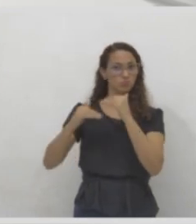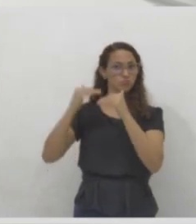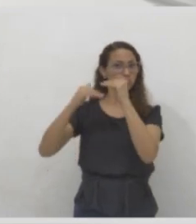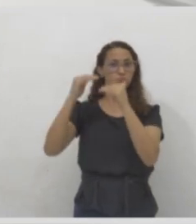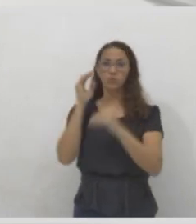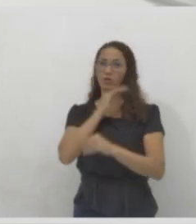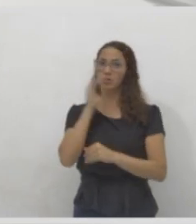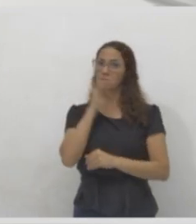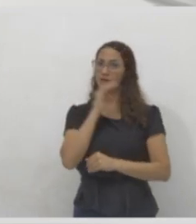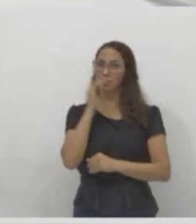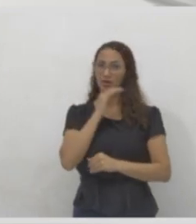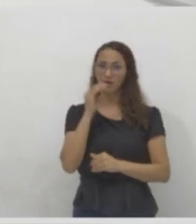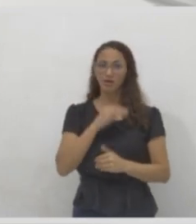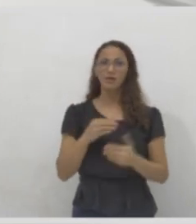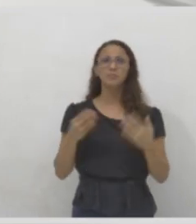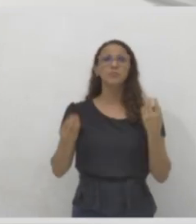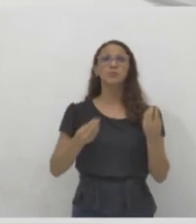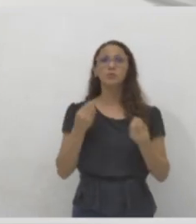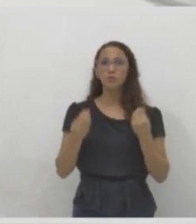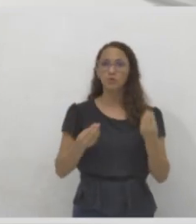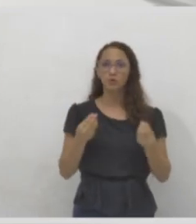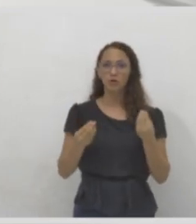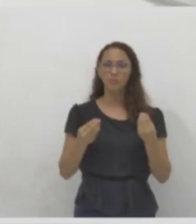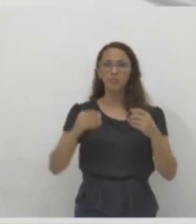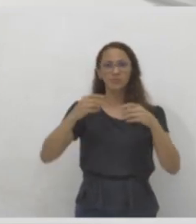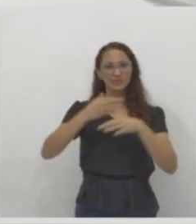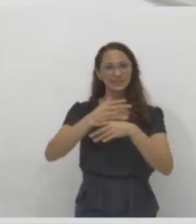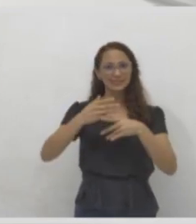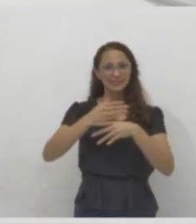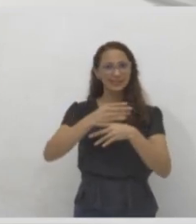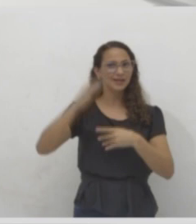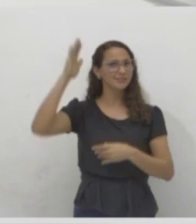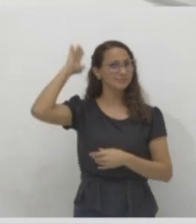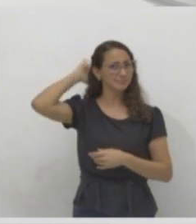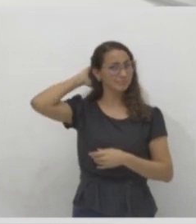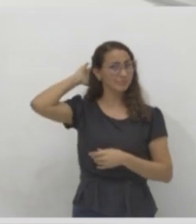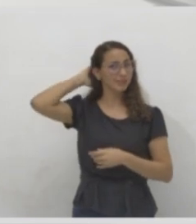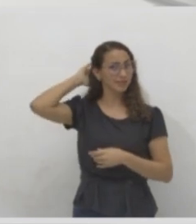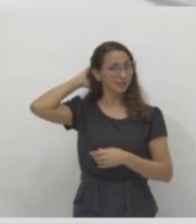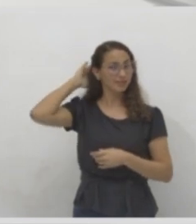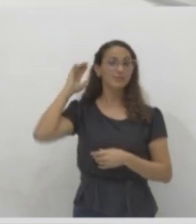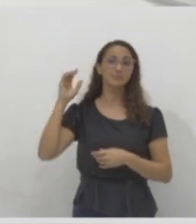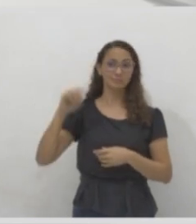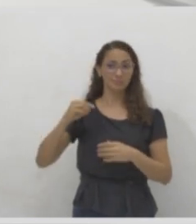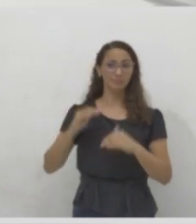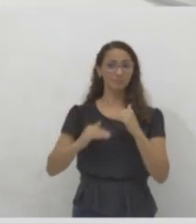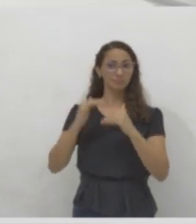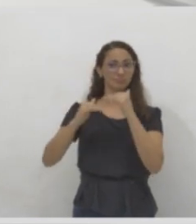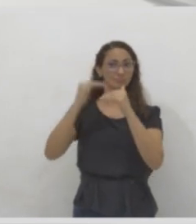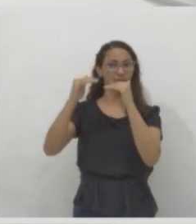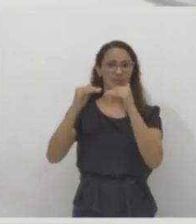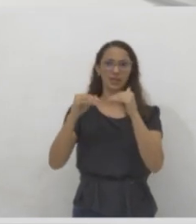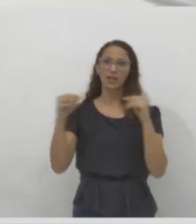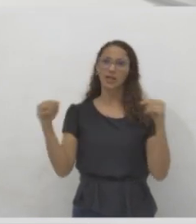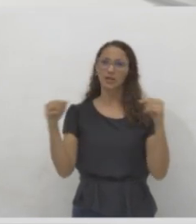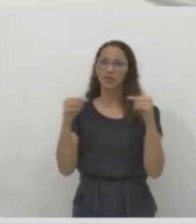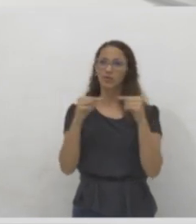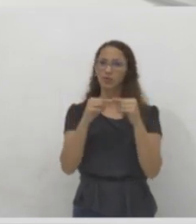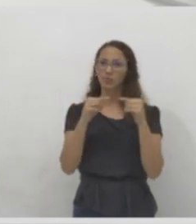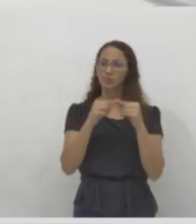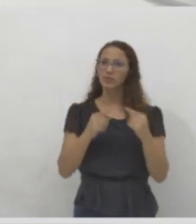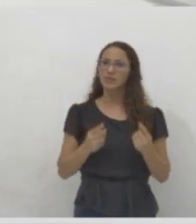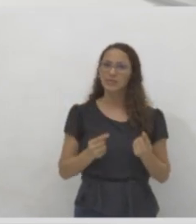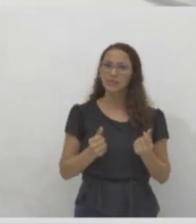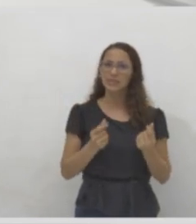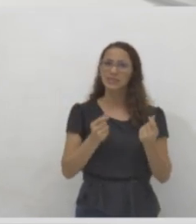representado principalmente pelo desenvolvimento da cidade de Belém. Este centro urbano representou a riqueza obtida pela exploração